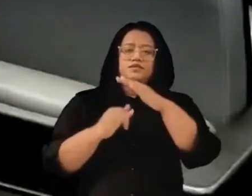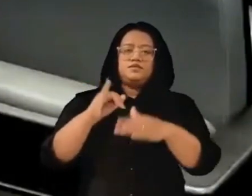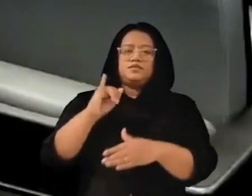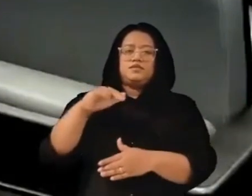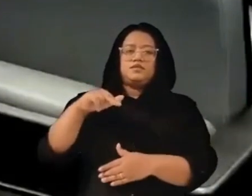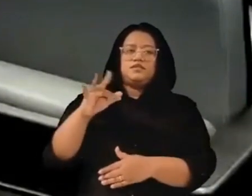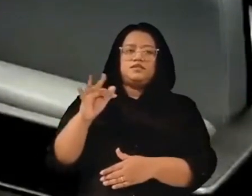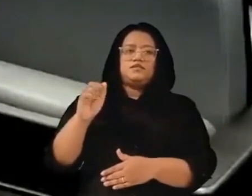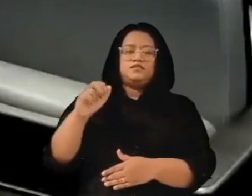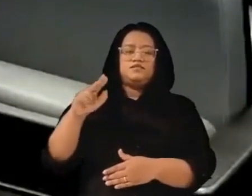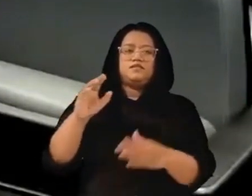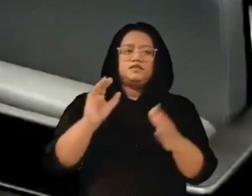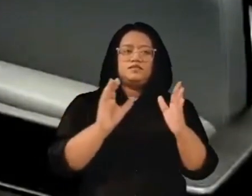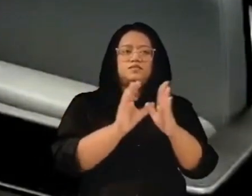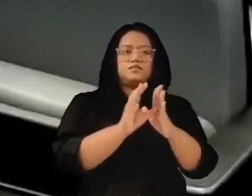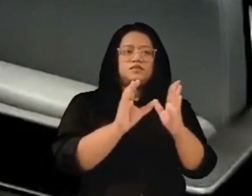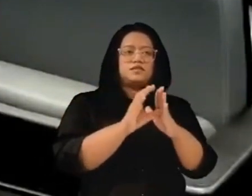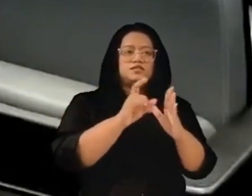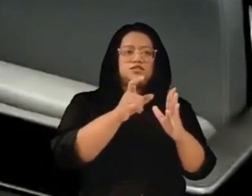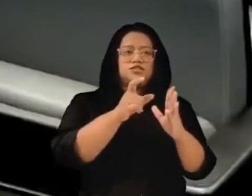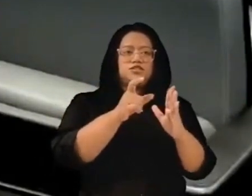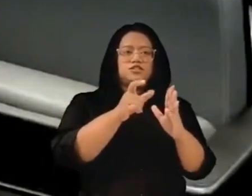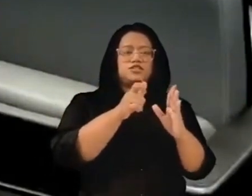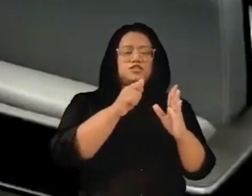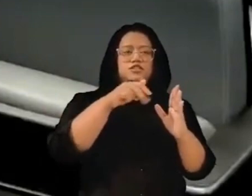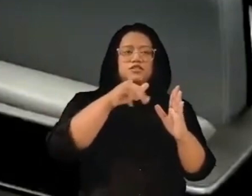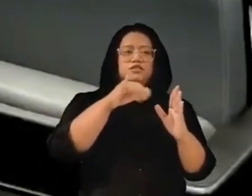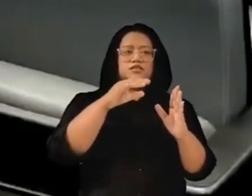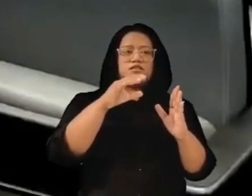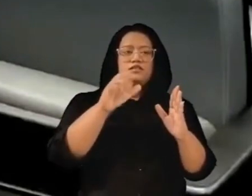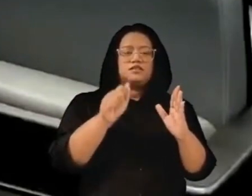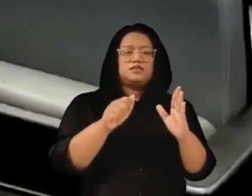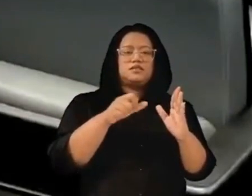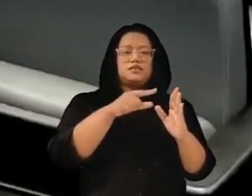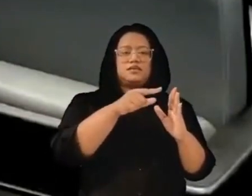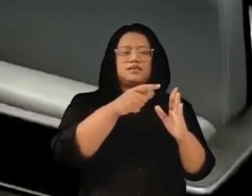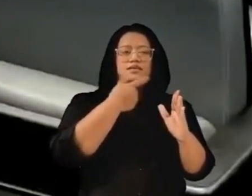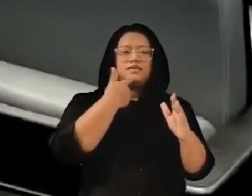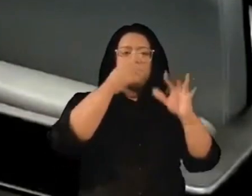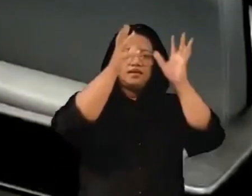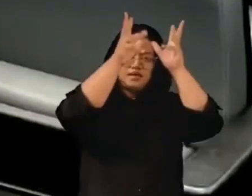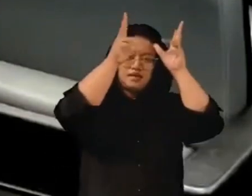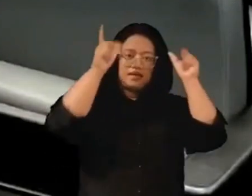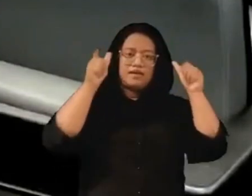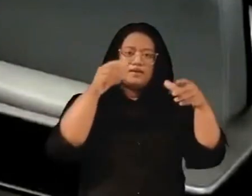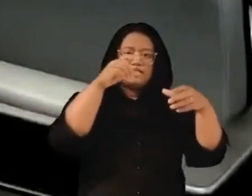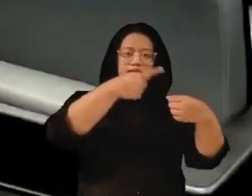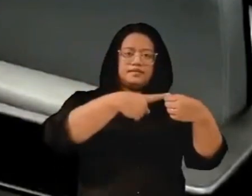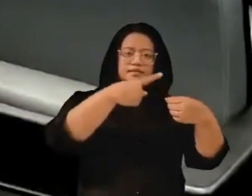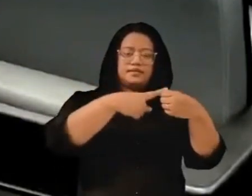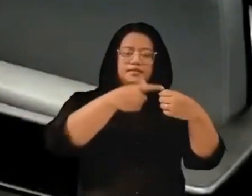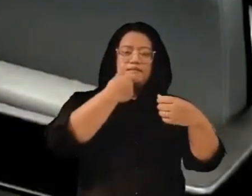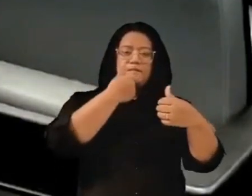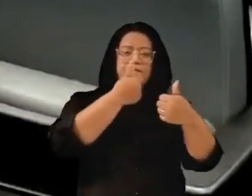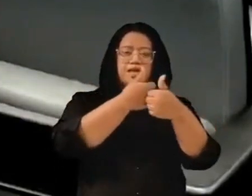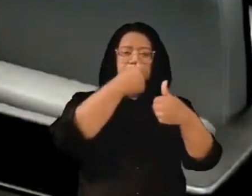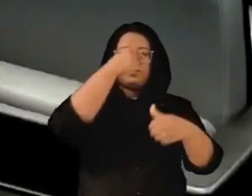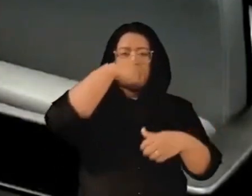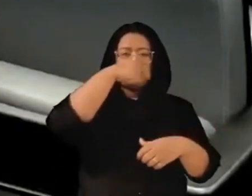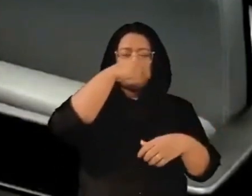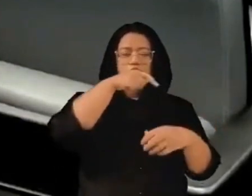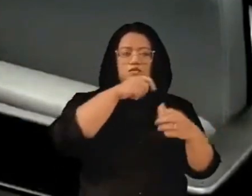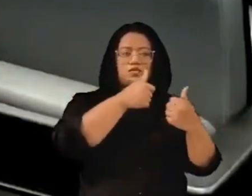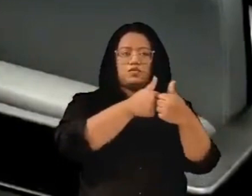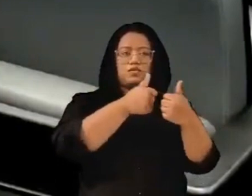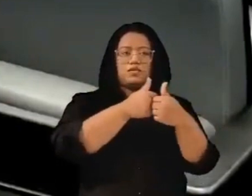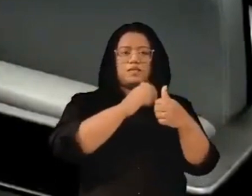comunidade Axaninca, no interior do Acre, ali quase divisa com o Peru. E eles sofriam da mesma coisa, estavam, sei lá,